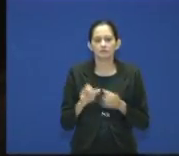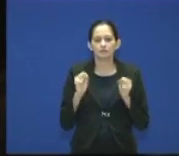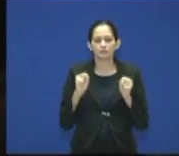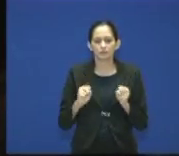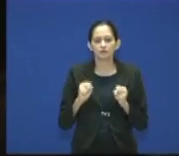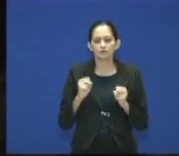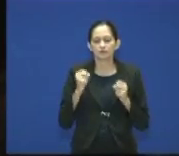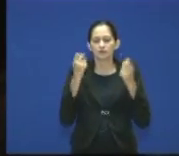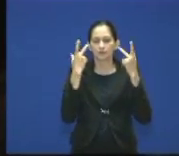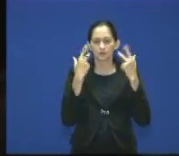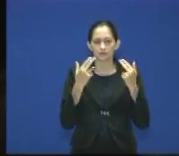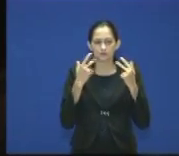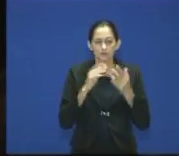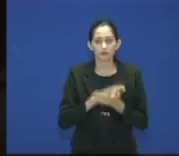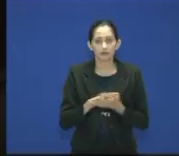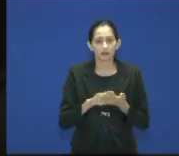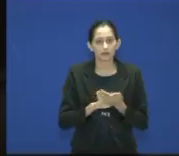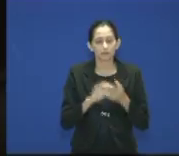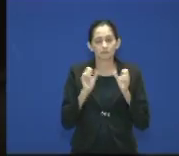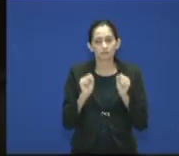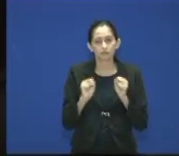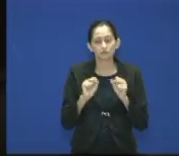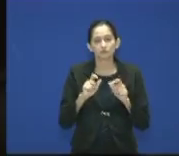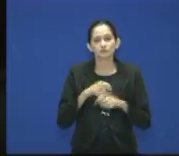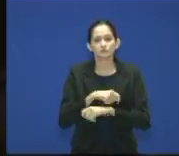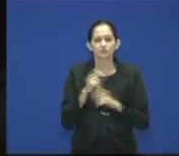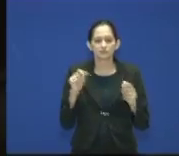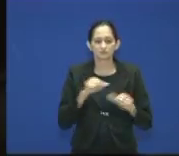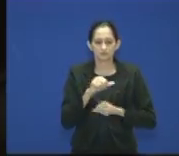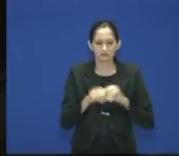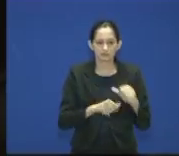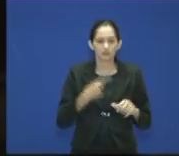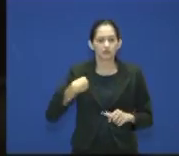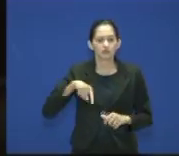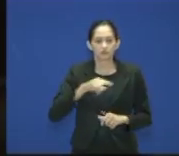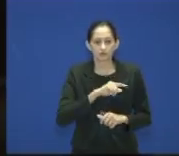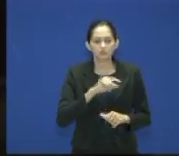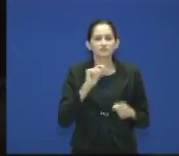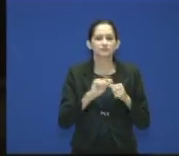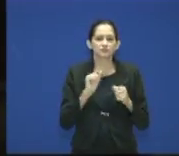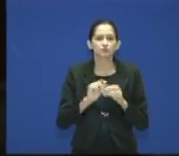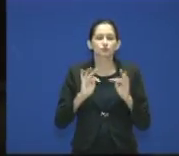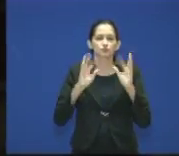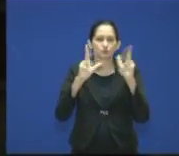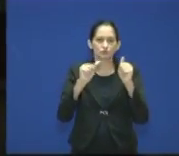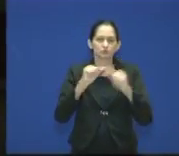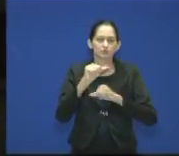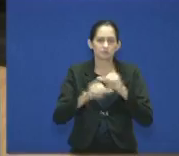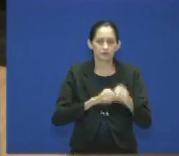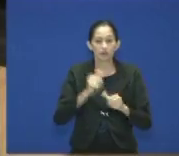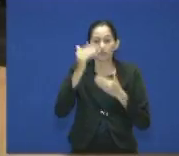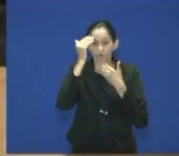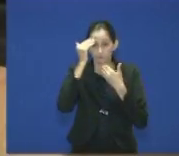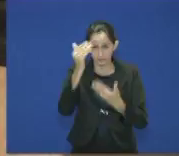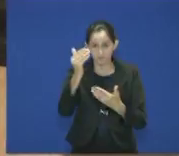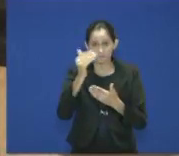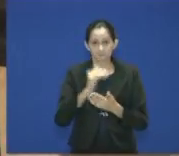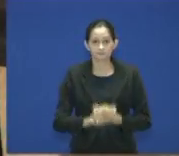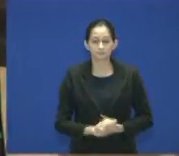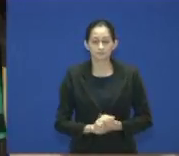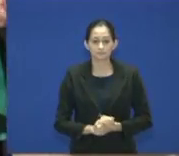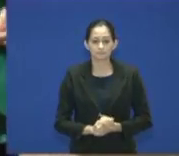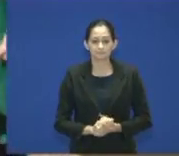deve parecer impossível de mudar. E nós faremos de tudo para mudar. Obrigado.